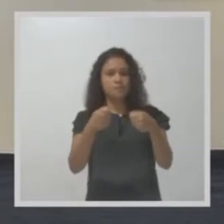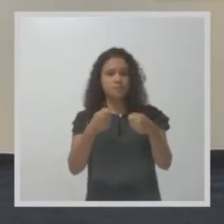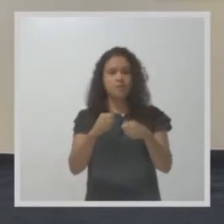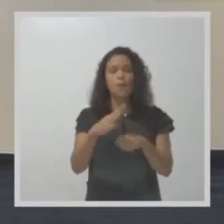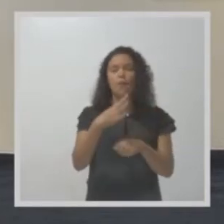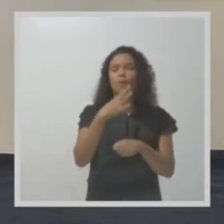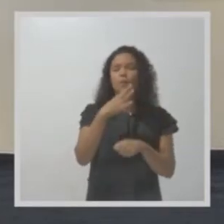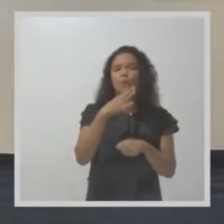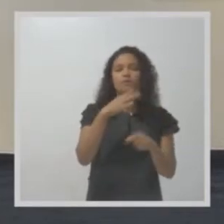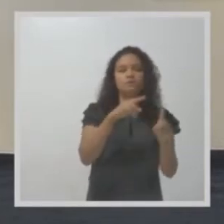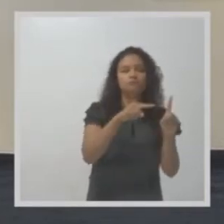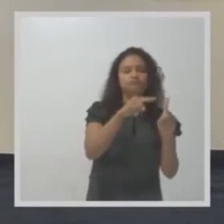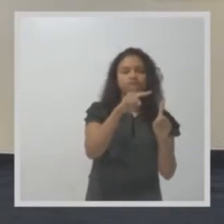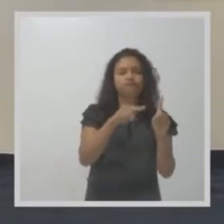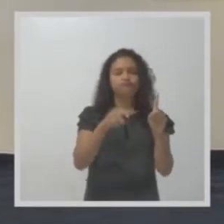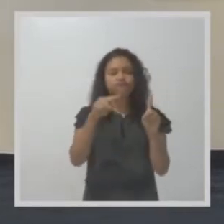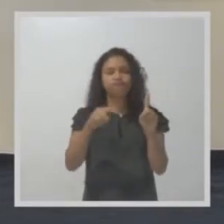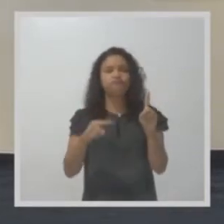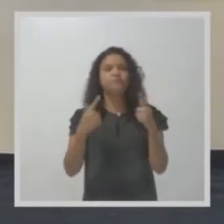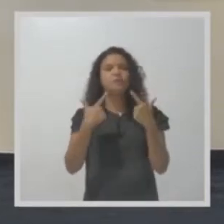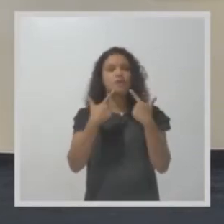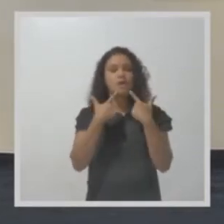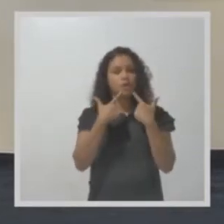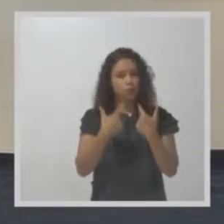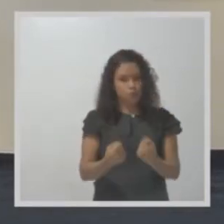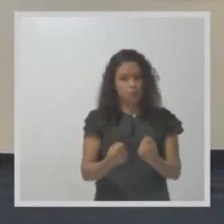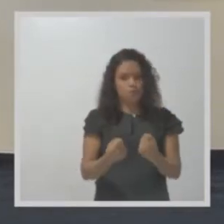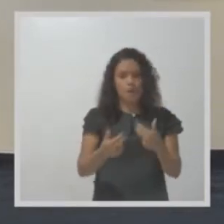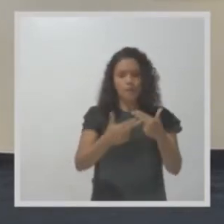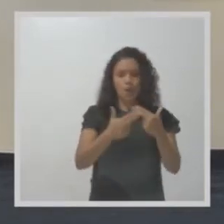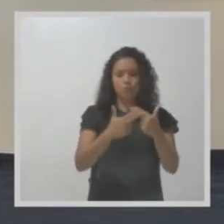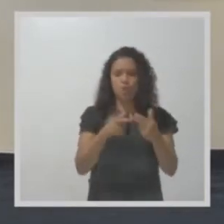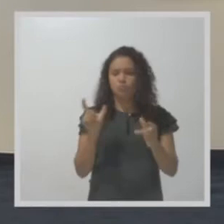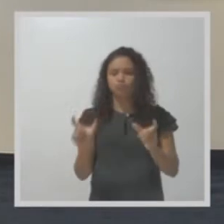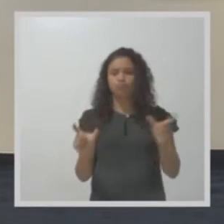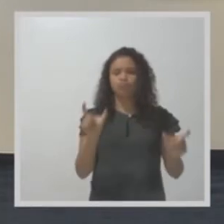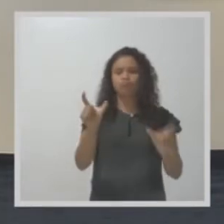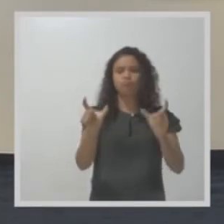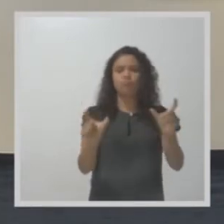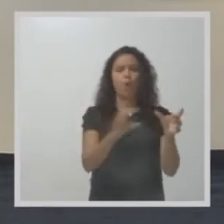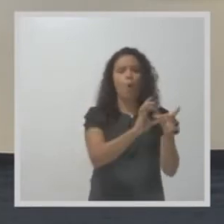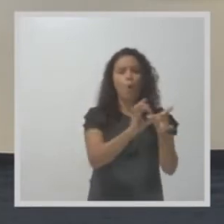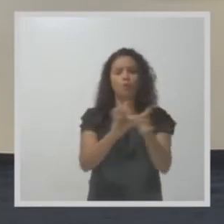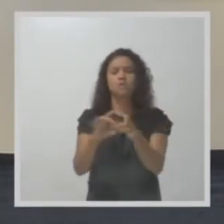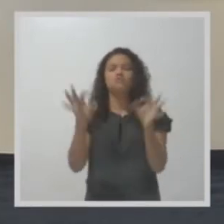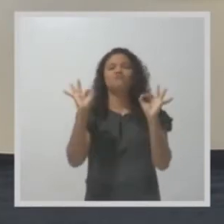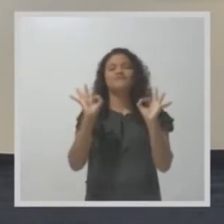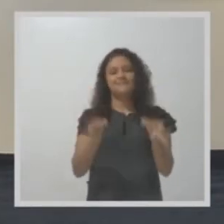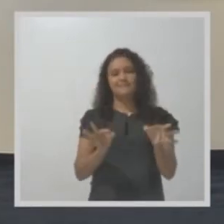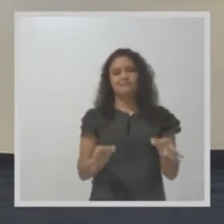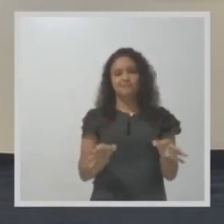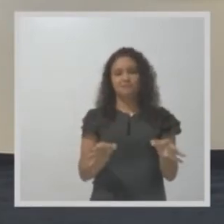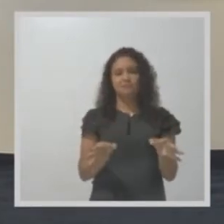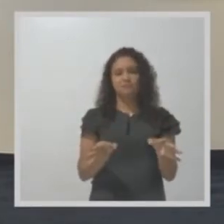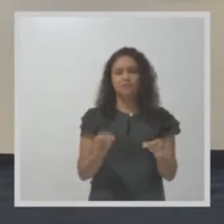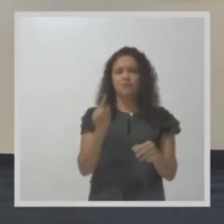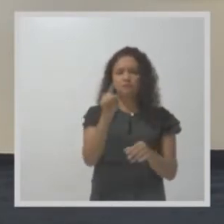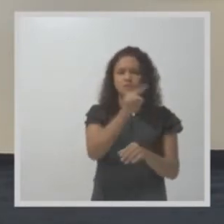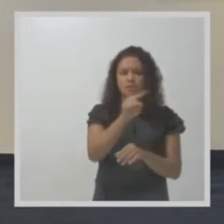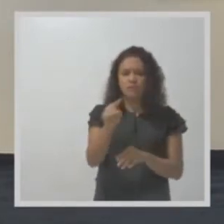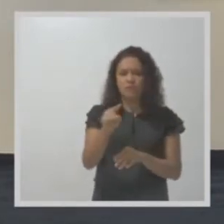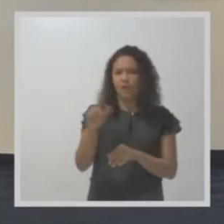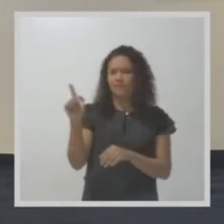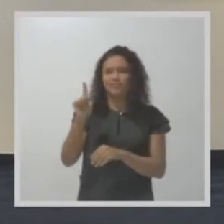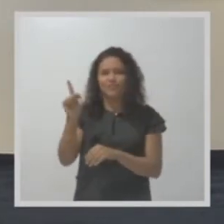para usá-las de acordo com a situação. Como vocês já viram na geografia e em outras áreas